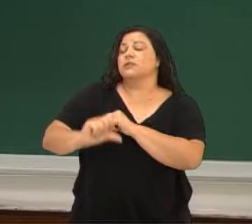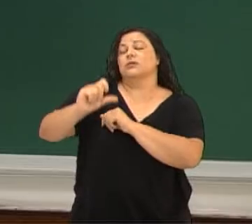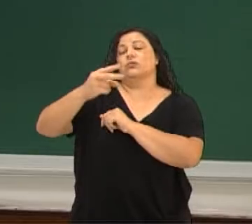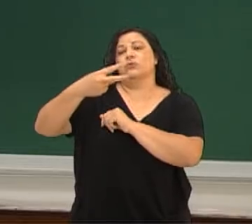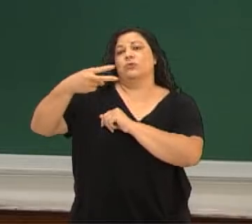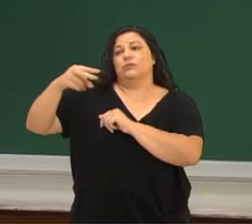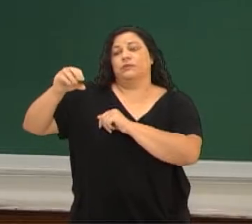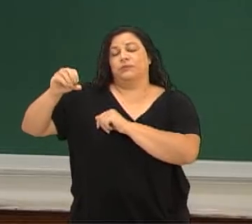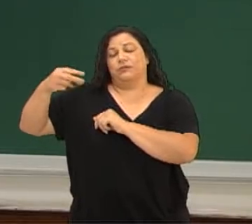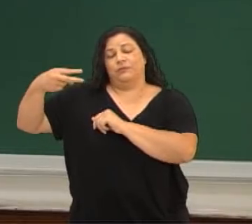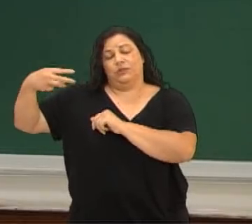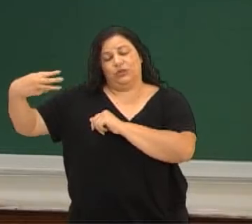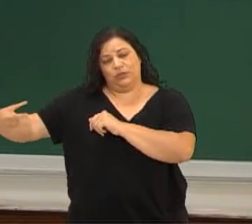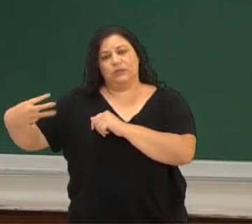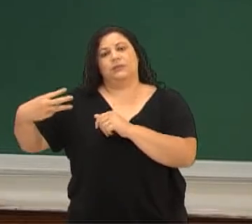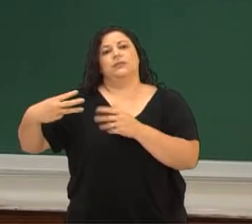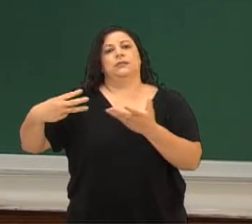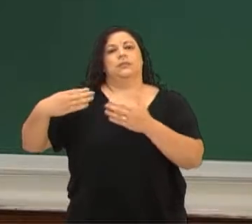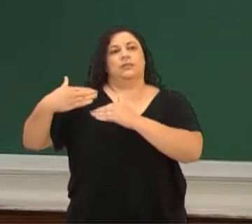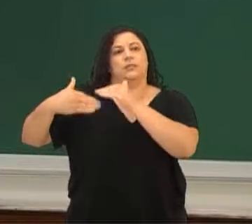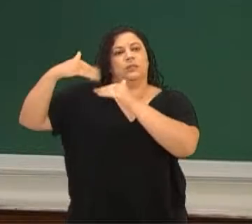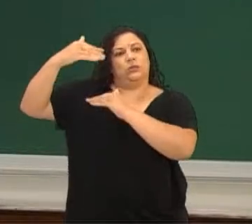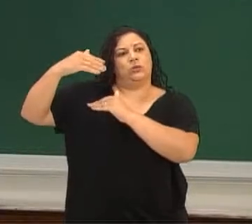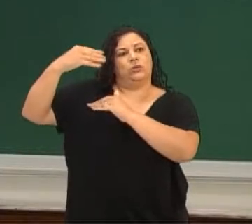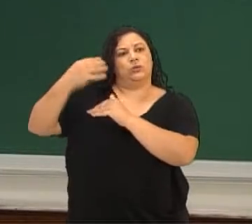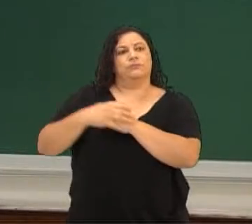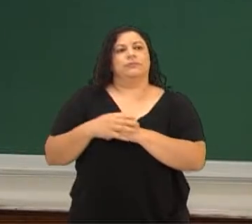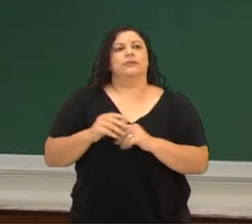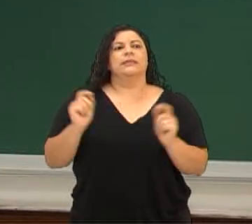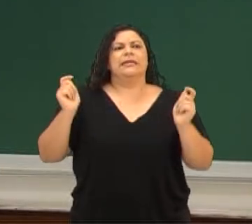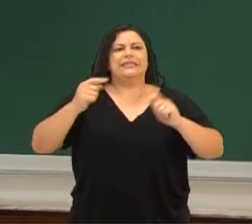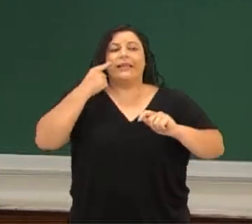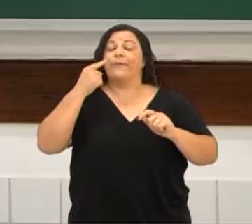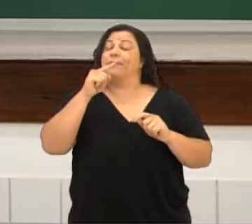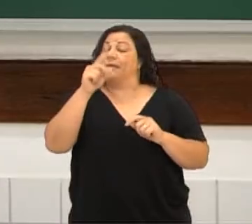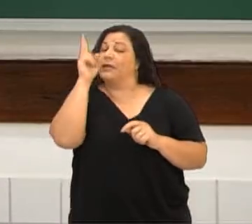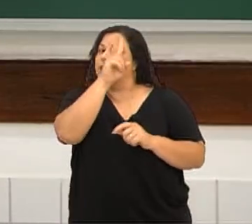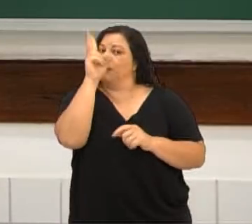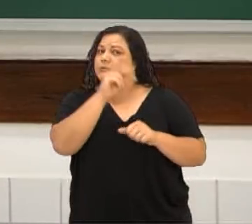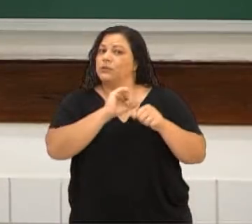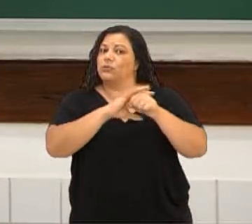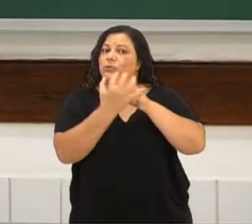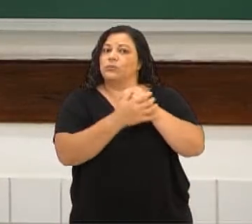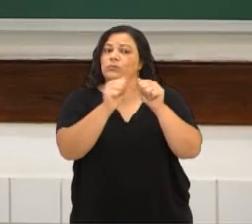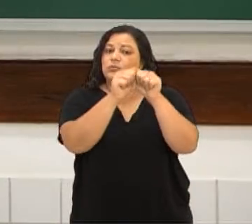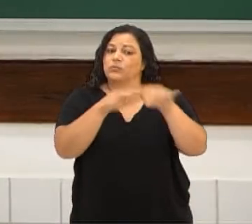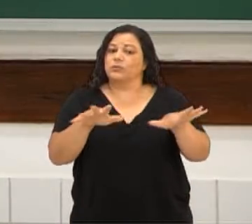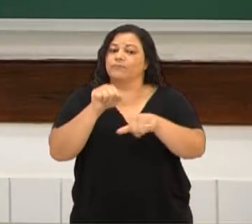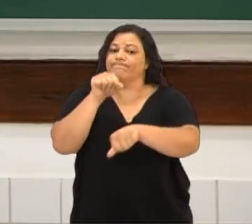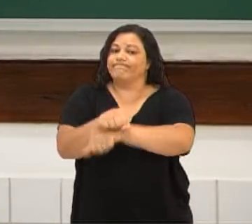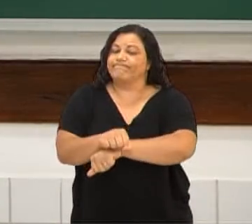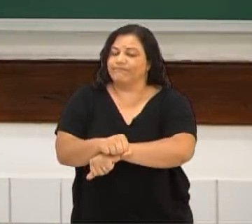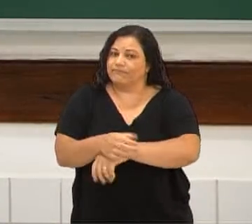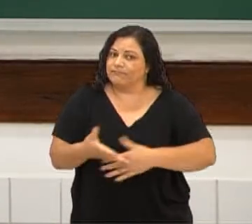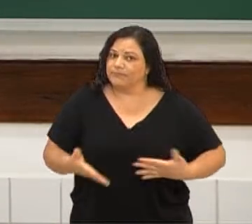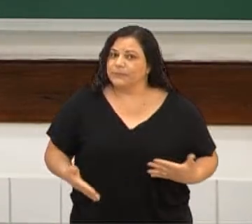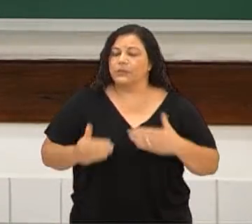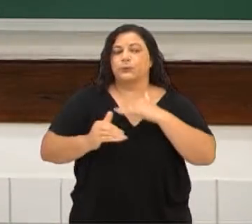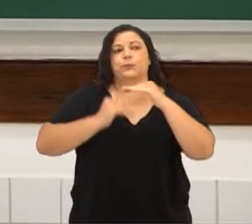que a pandemia interrompeu isso aí. E 11 países, a gente viu, atingiram o status aí